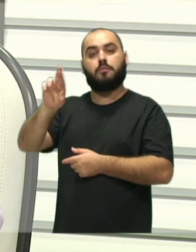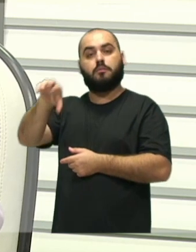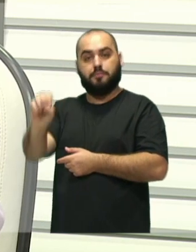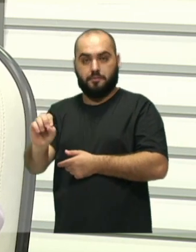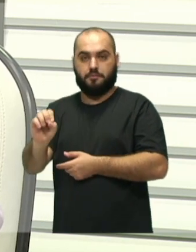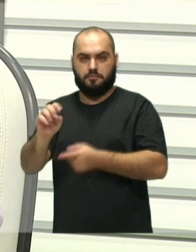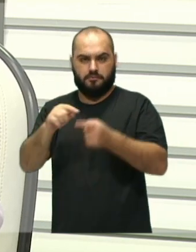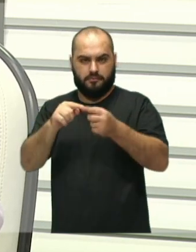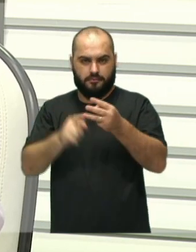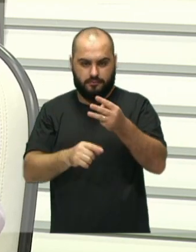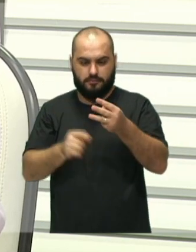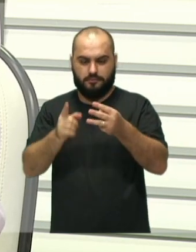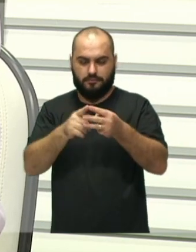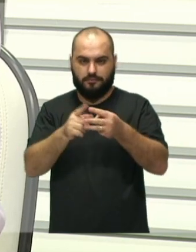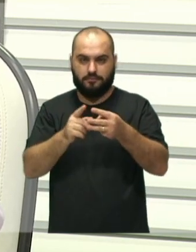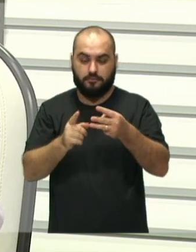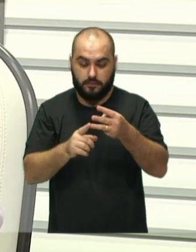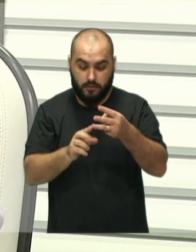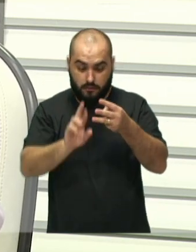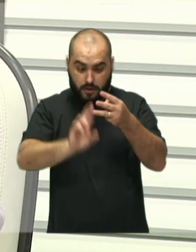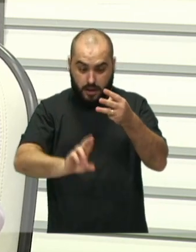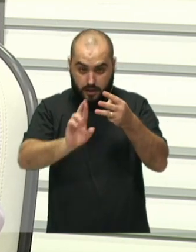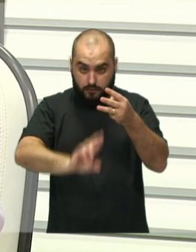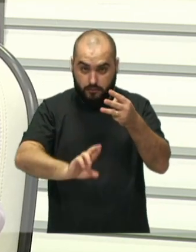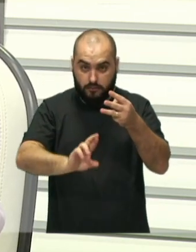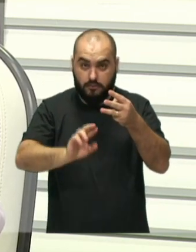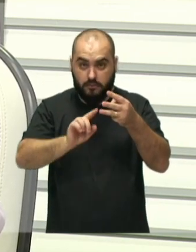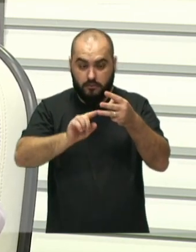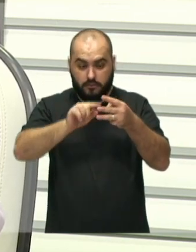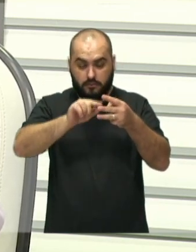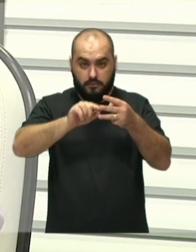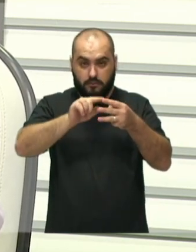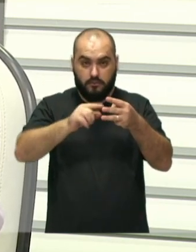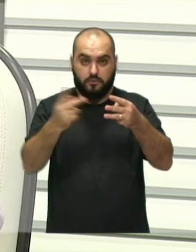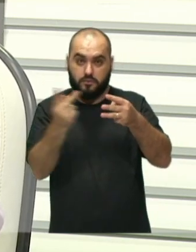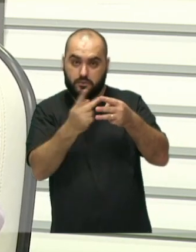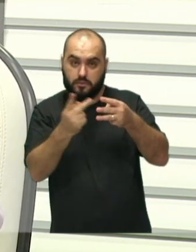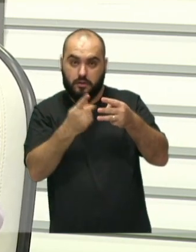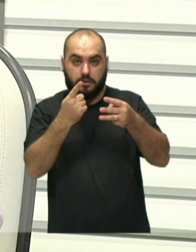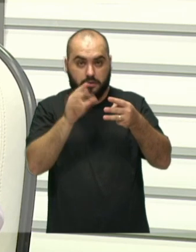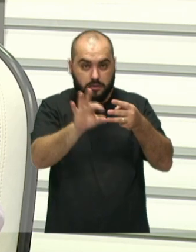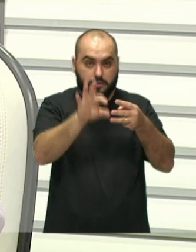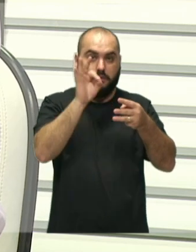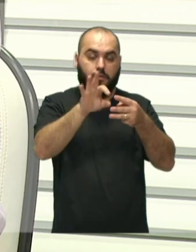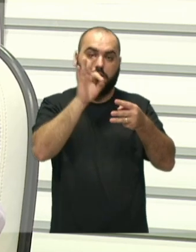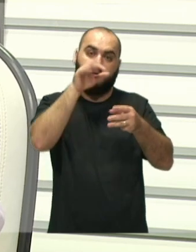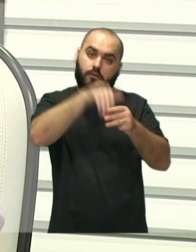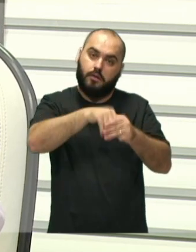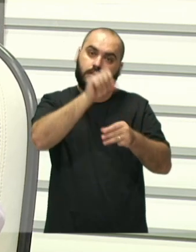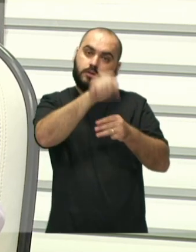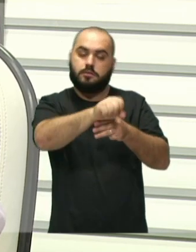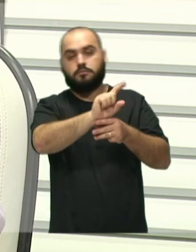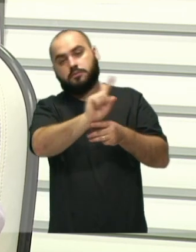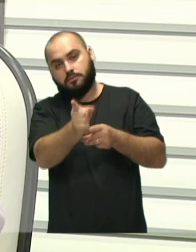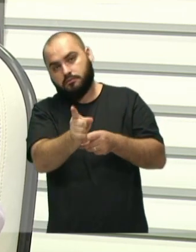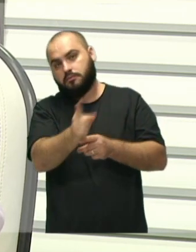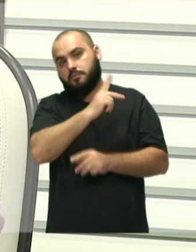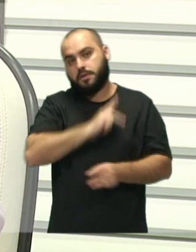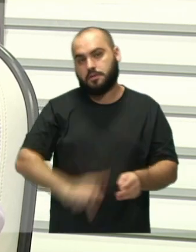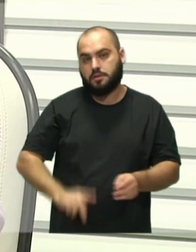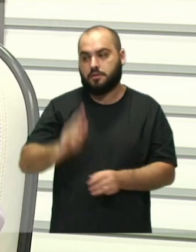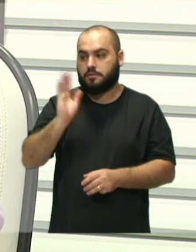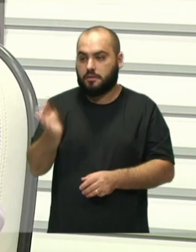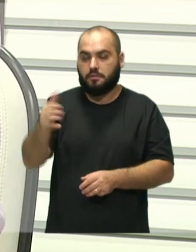projeto no parecer do relator é onde os outros membros vão se mencionar o tanto o presidente como